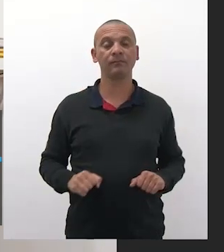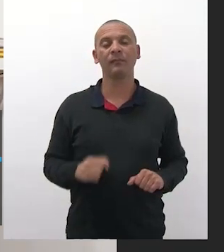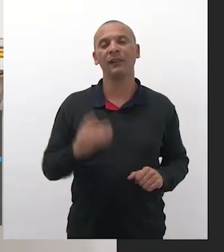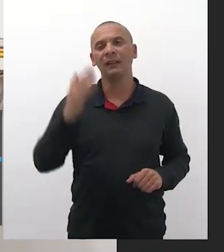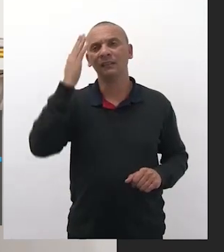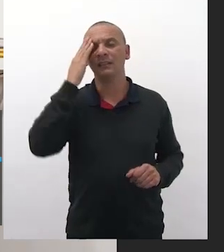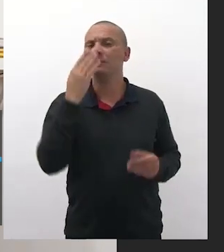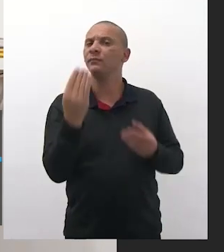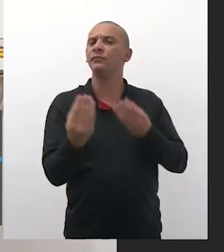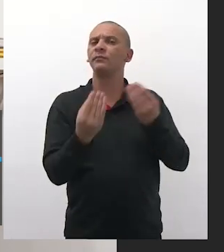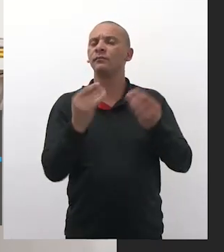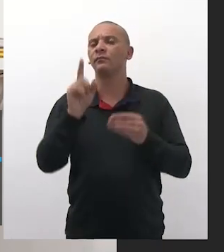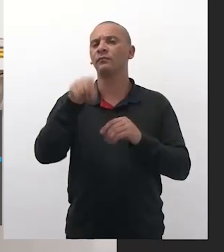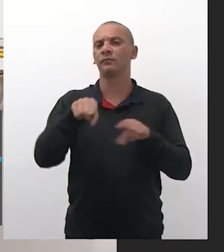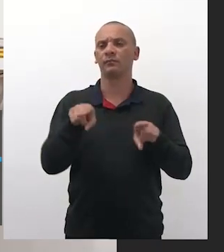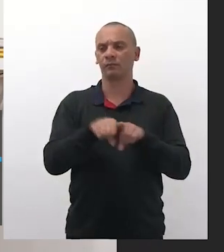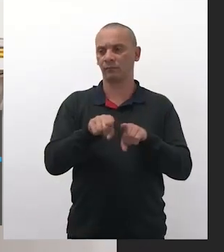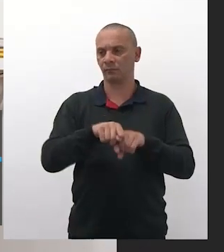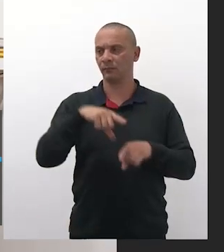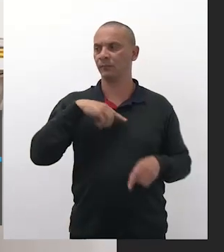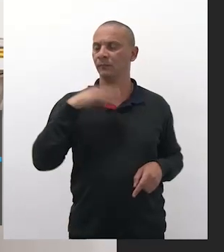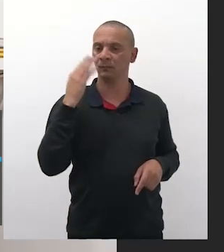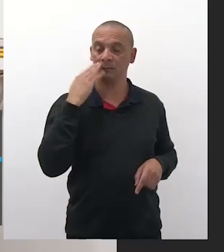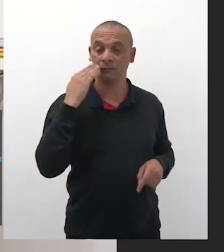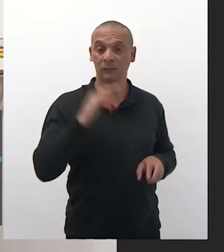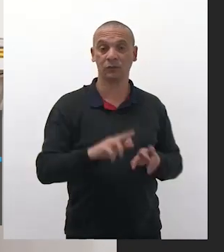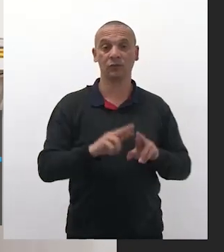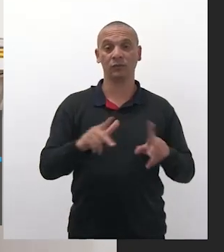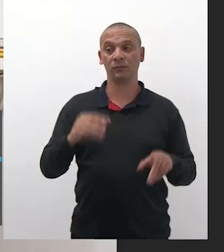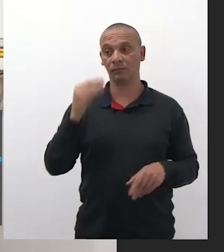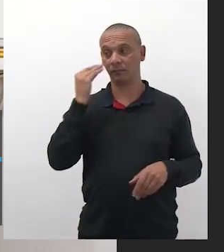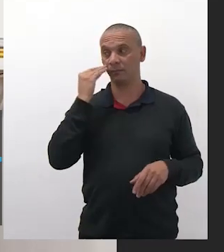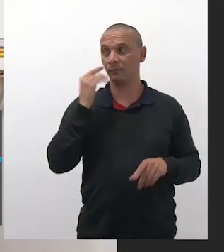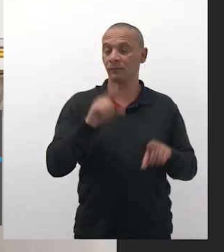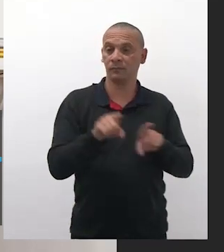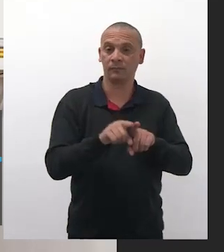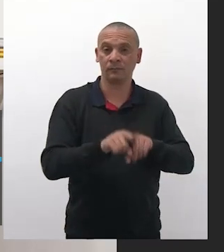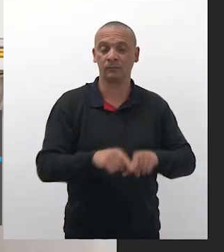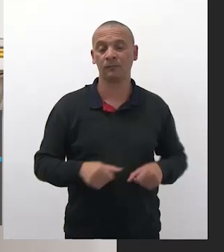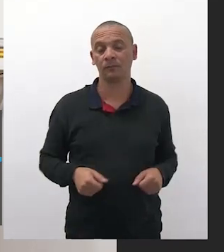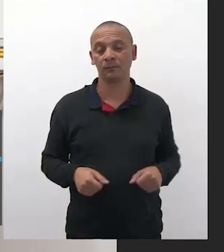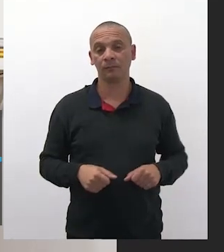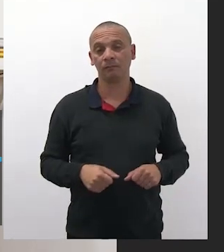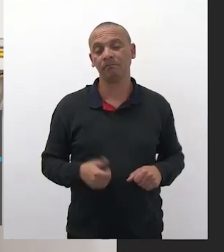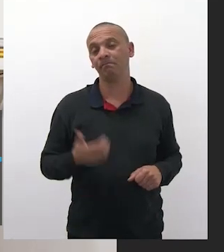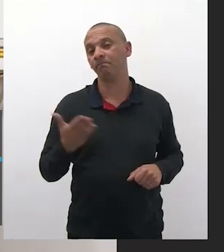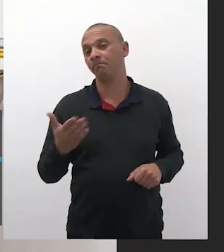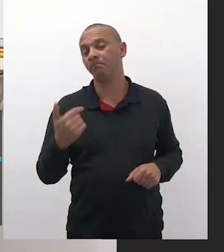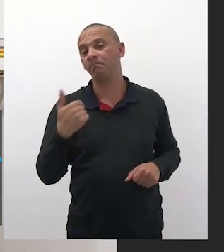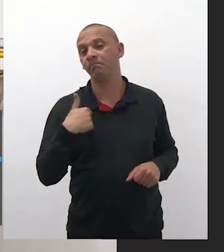como funcionava, fazer algo diferente ali para mim. Aí